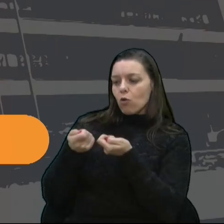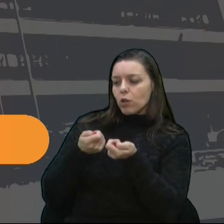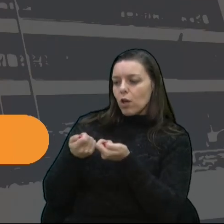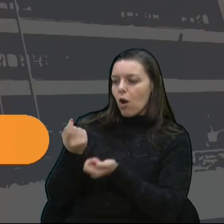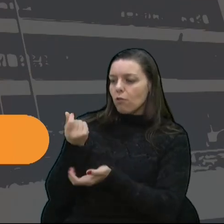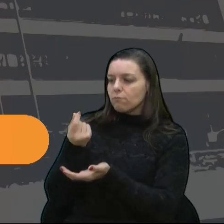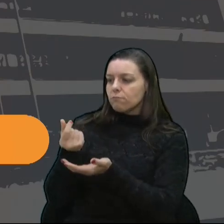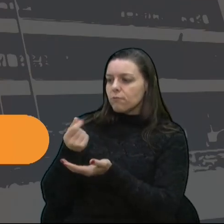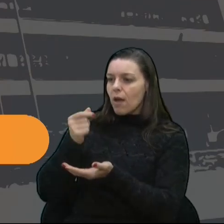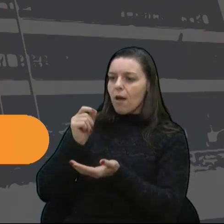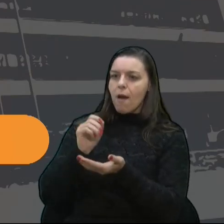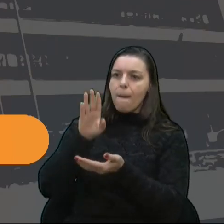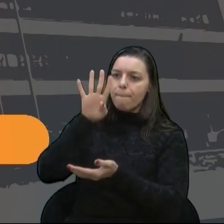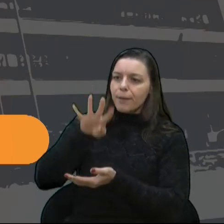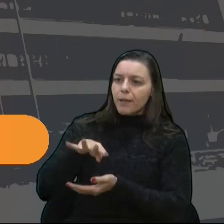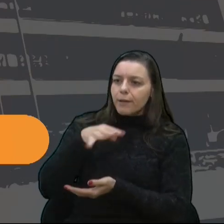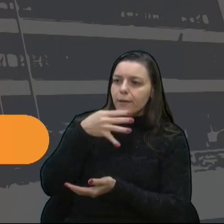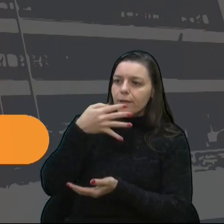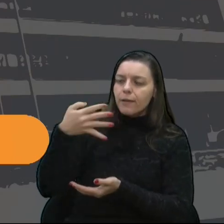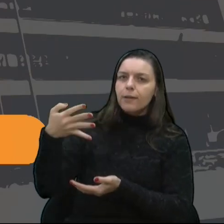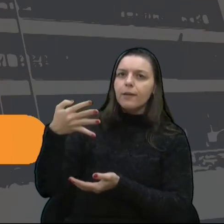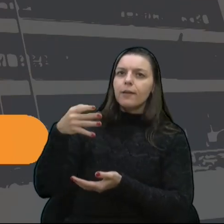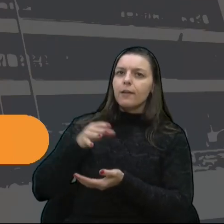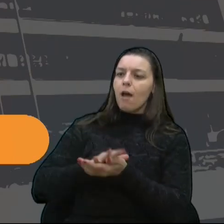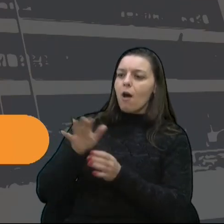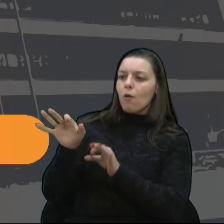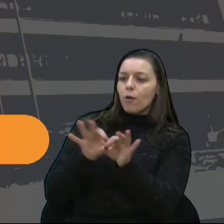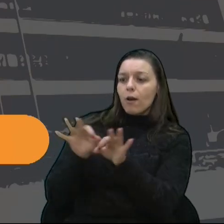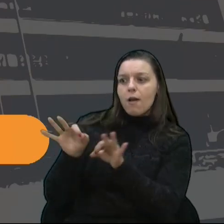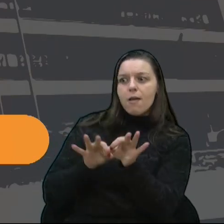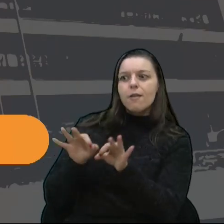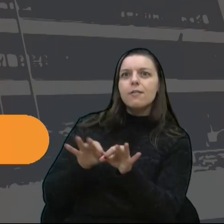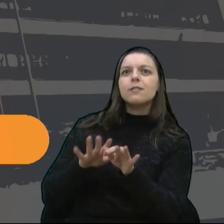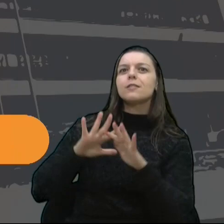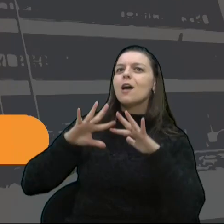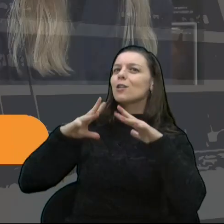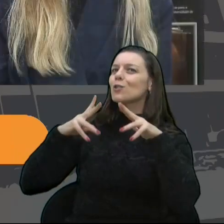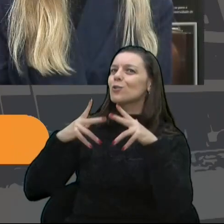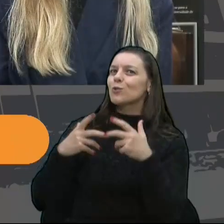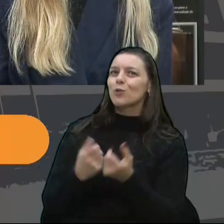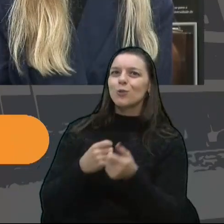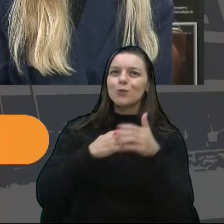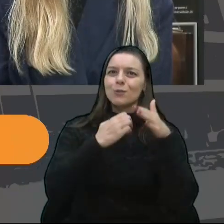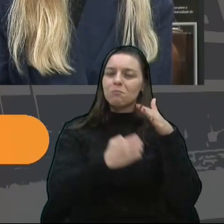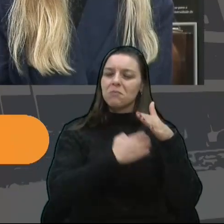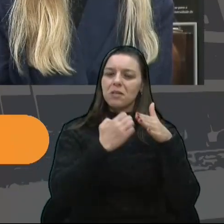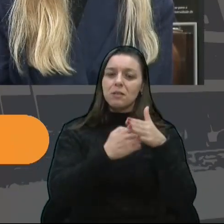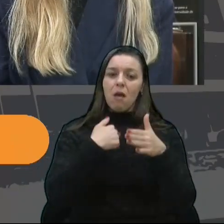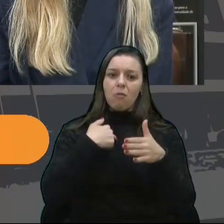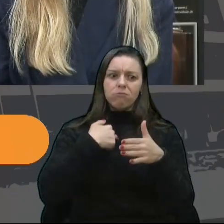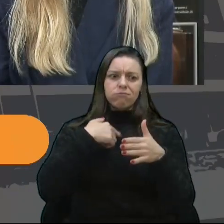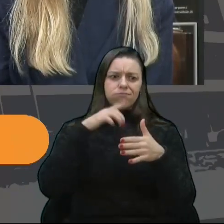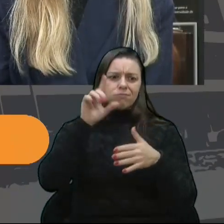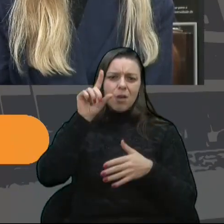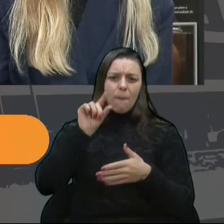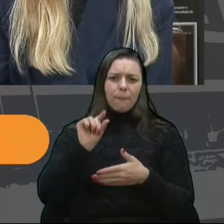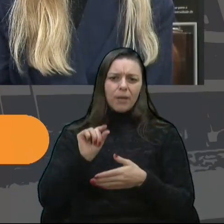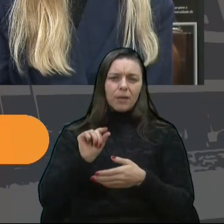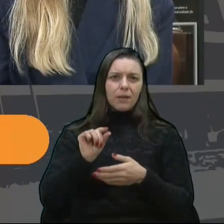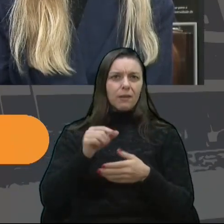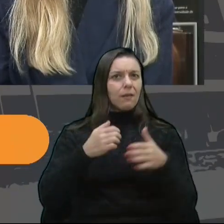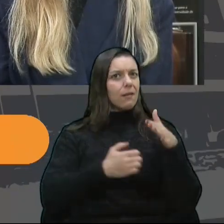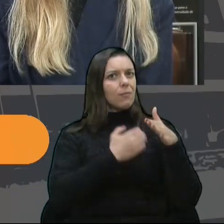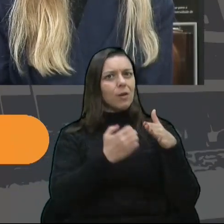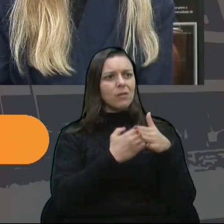de planilhas, você faz o gerenciamento do seu negócio. Às vezes você tem um funcionário e você não se vê como microempresário. Como isso é